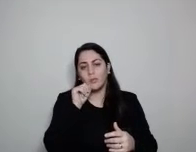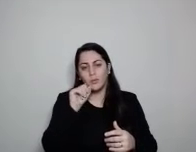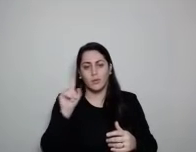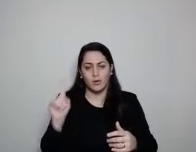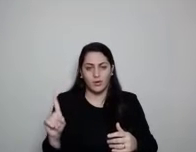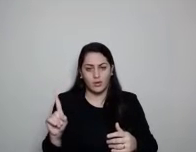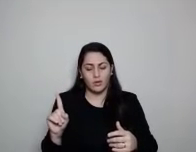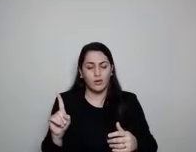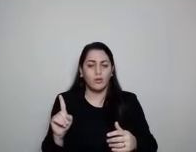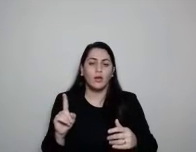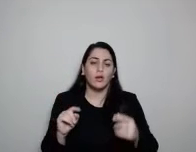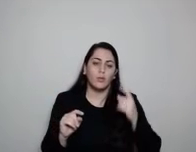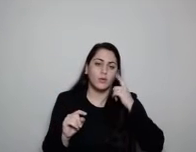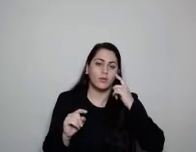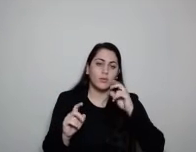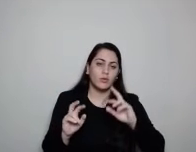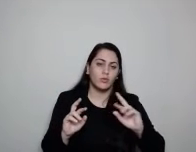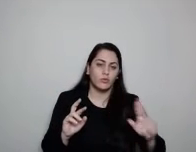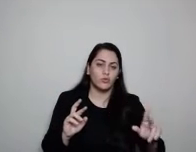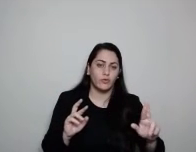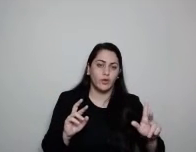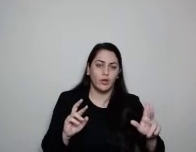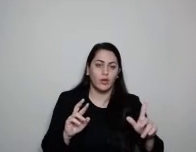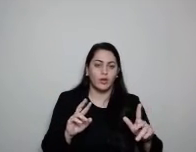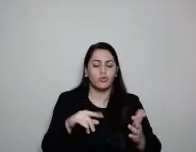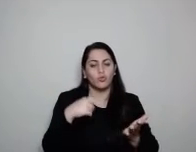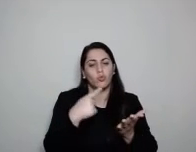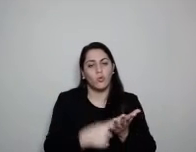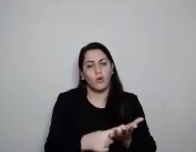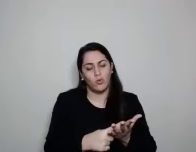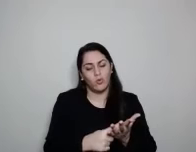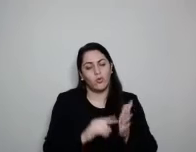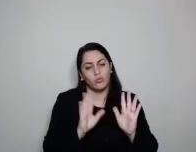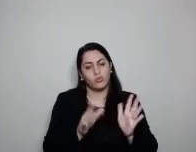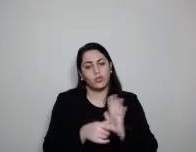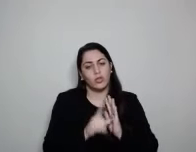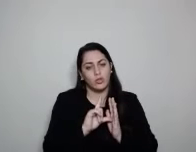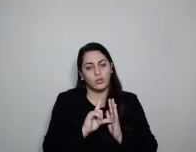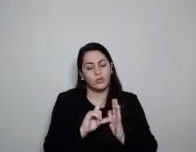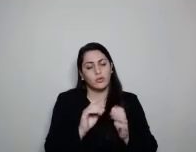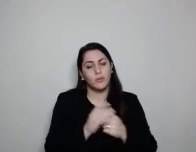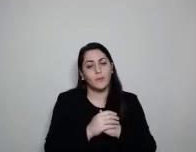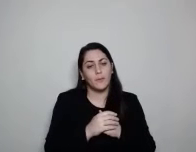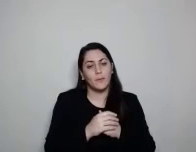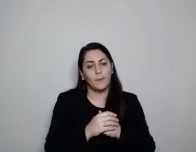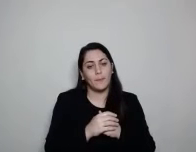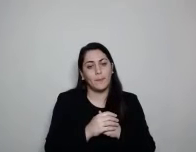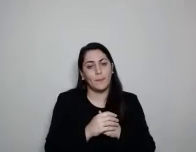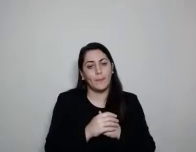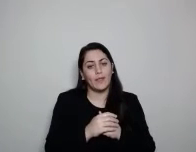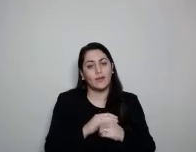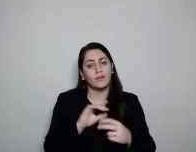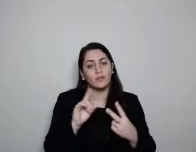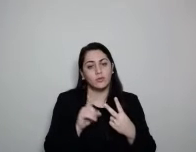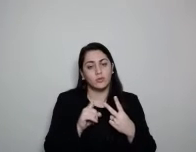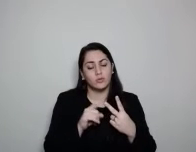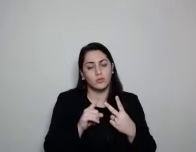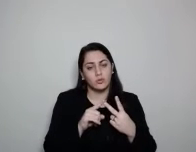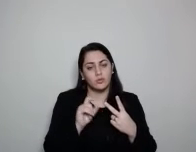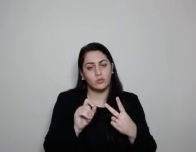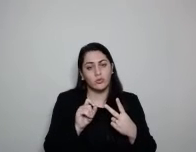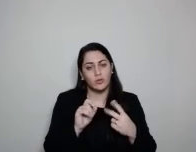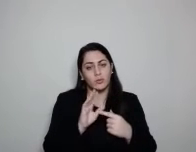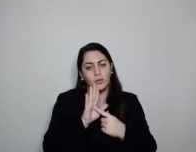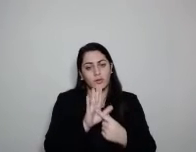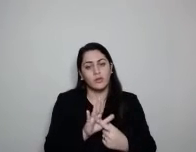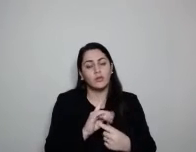esse acordo, né, que havia sido firmado entre as partes. Houve, então, esse segundo agravo, que foi interposto por nós